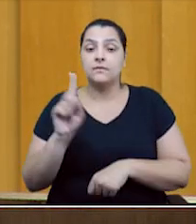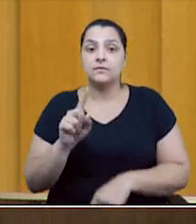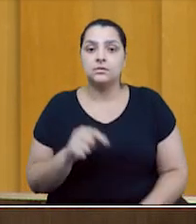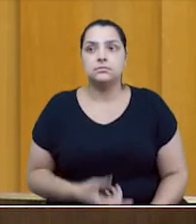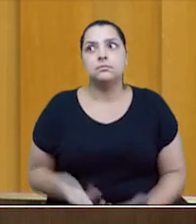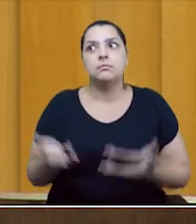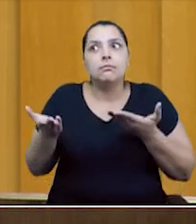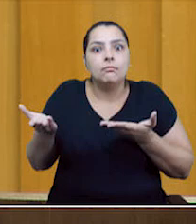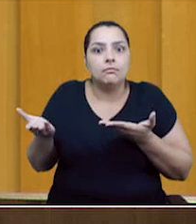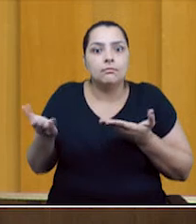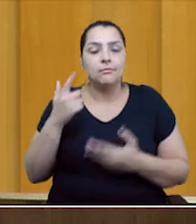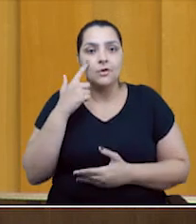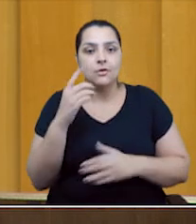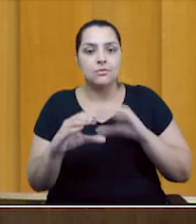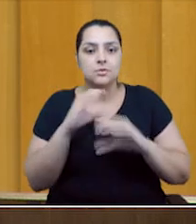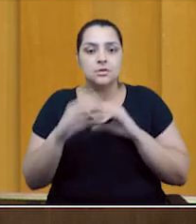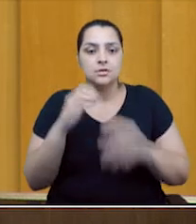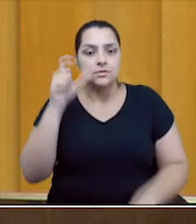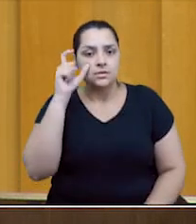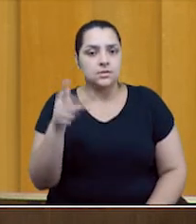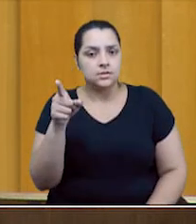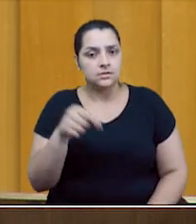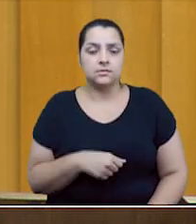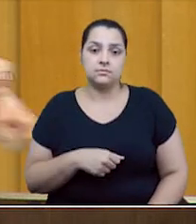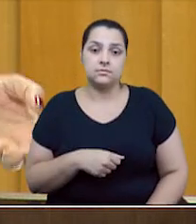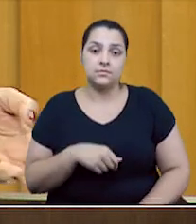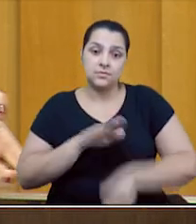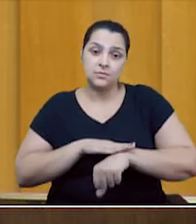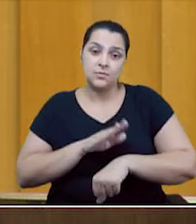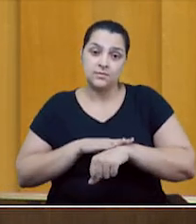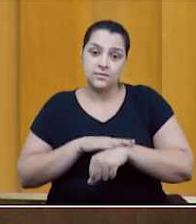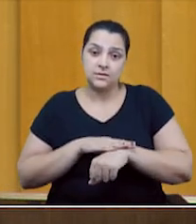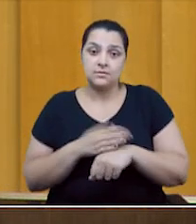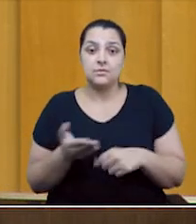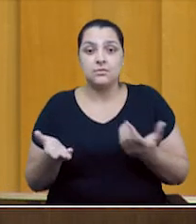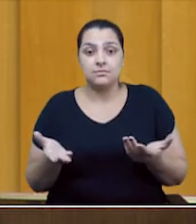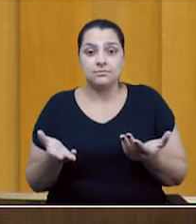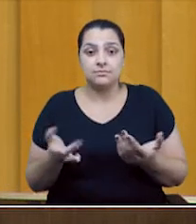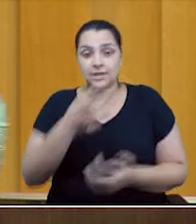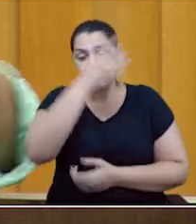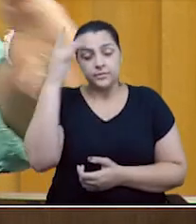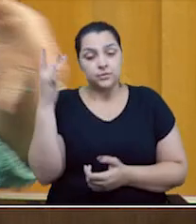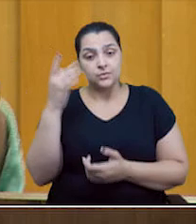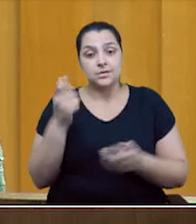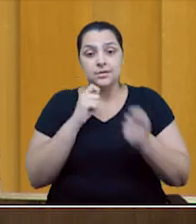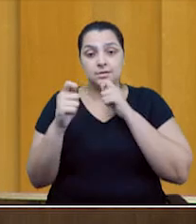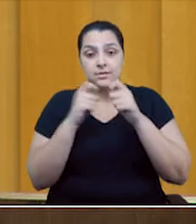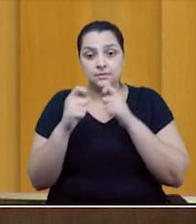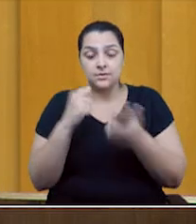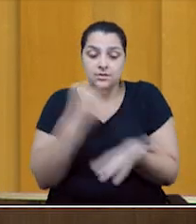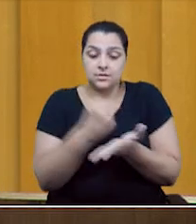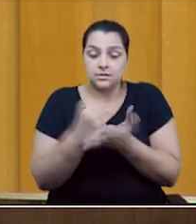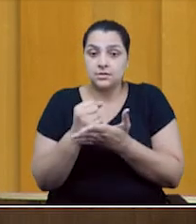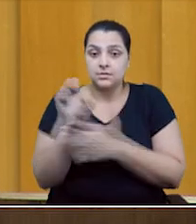comunicação interessante. Porque ali, naquele momento em que está lá o cidadão para pegar um visto, para ingressar num outro